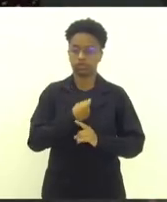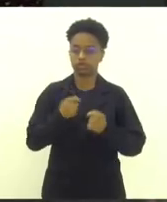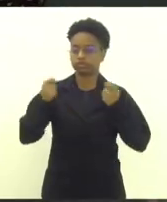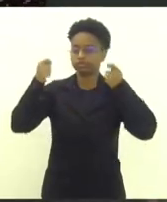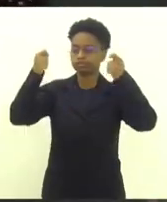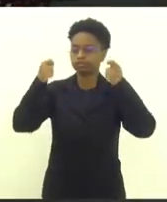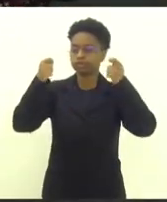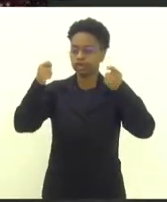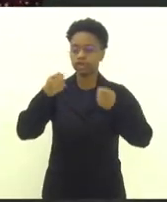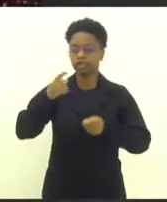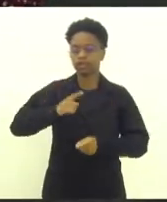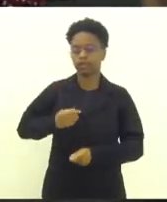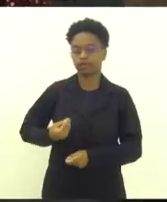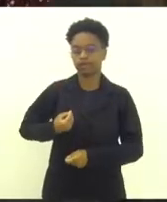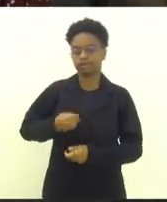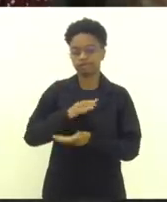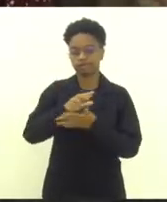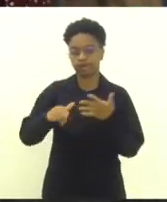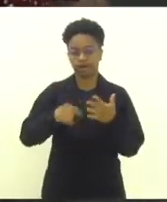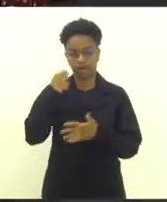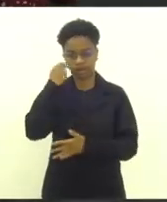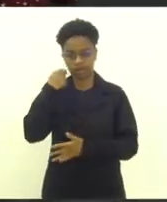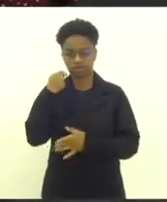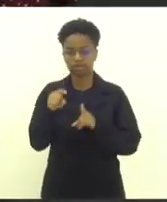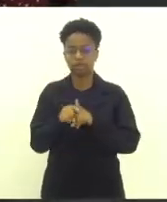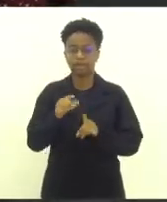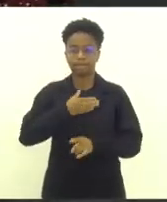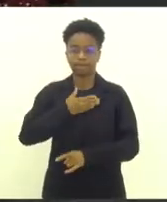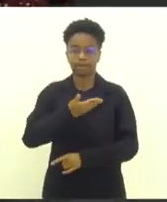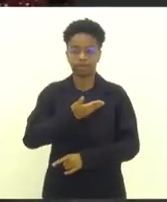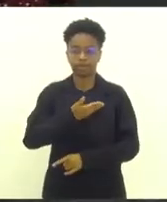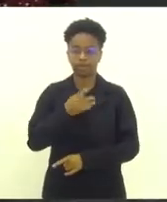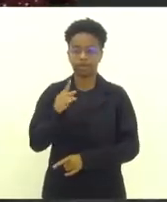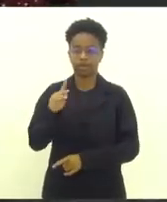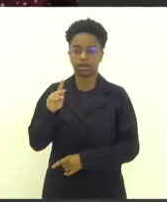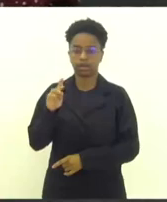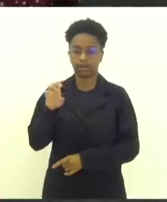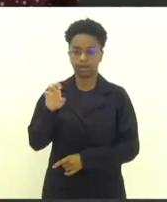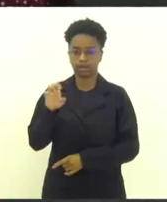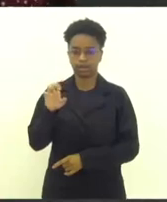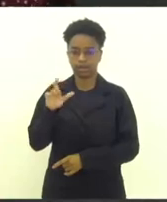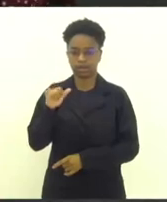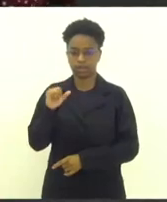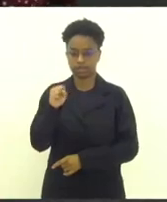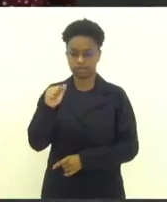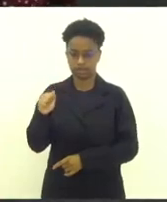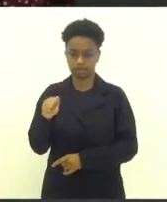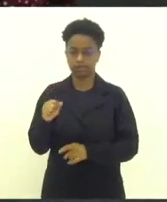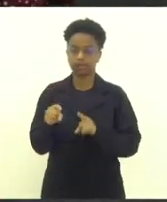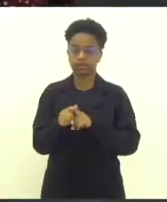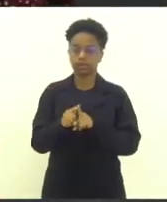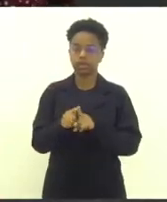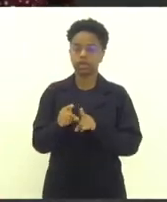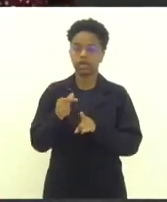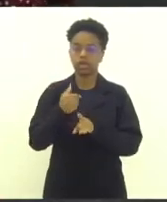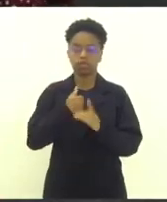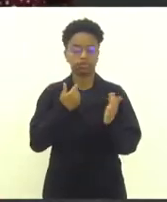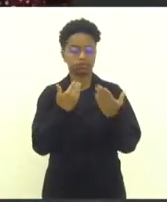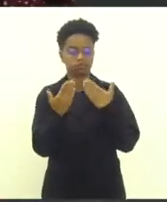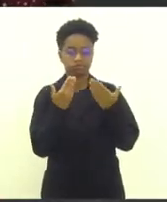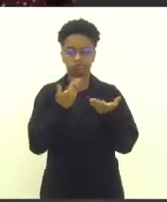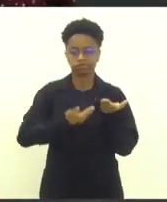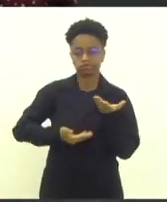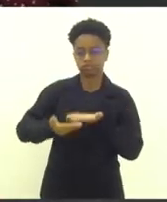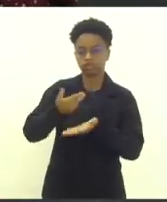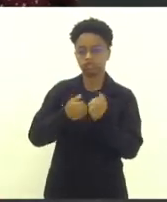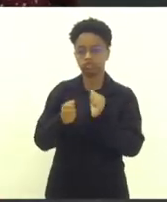presença de vários artistas inclusive da minha querida amiga Elisa Lucinda e já tô também fazendo diálogos com